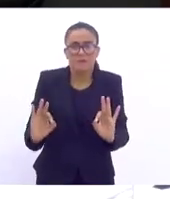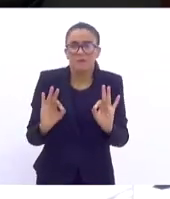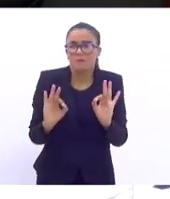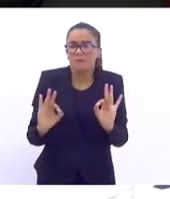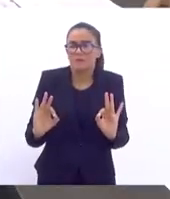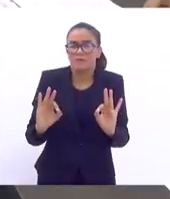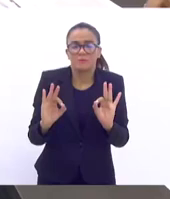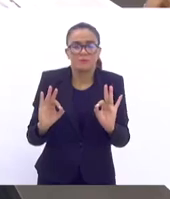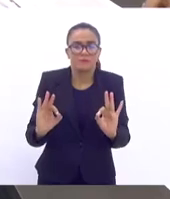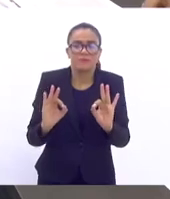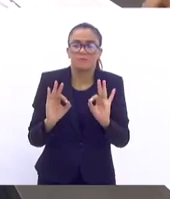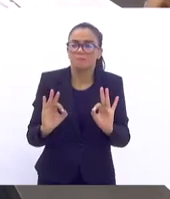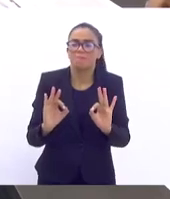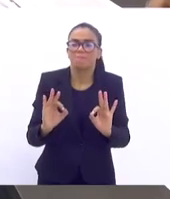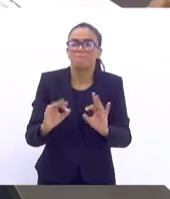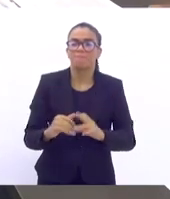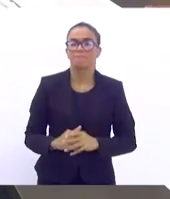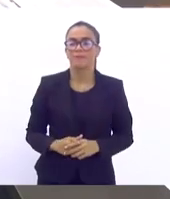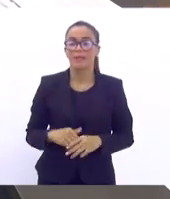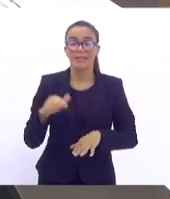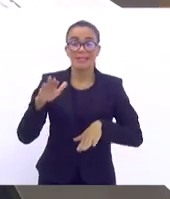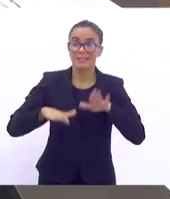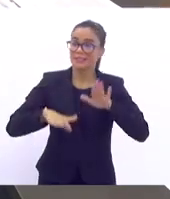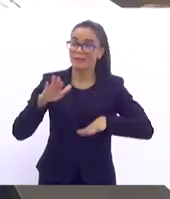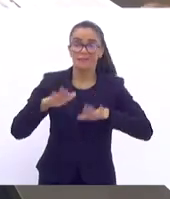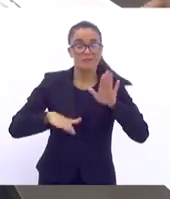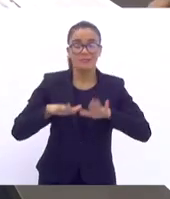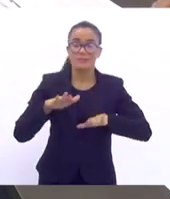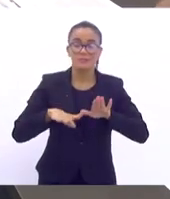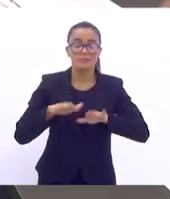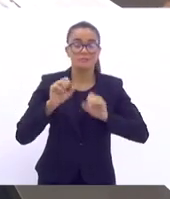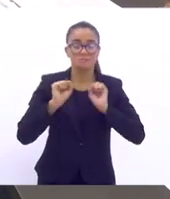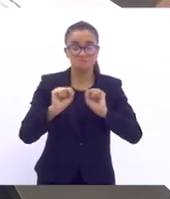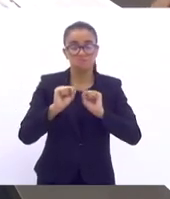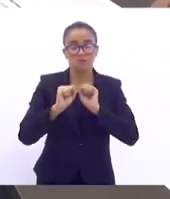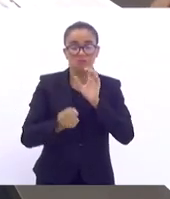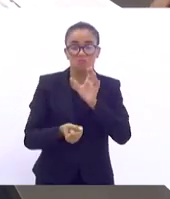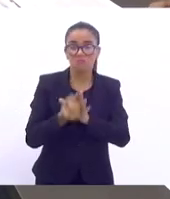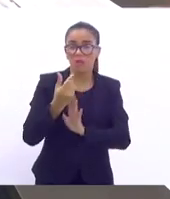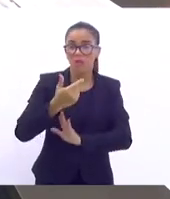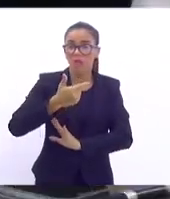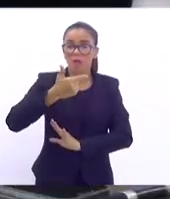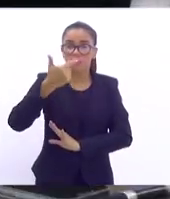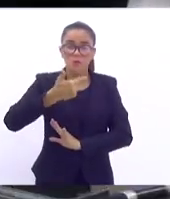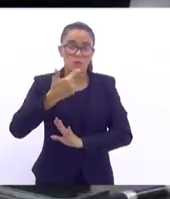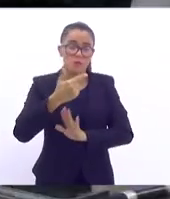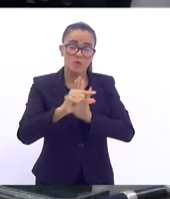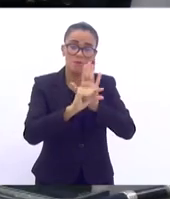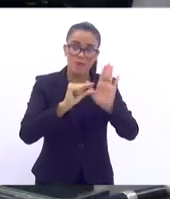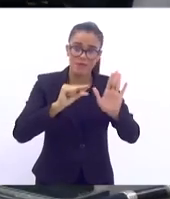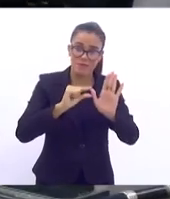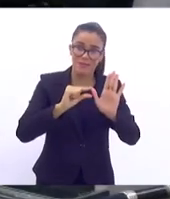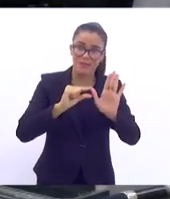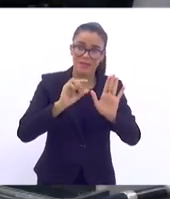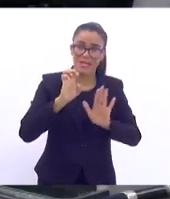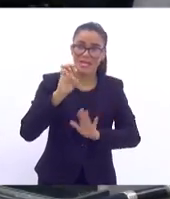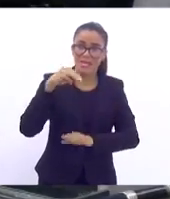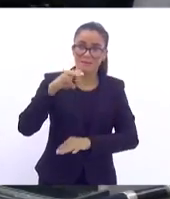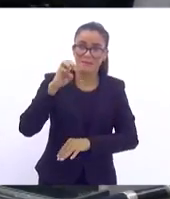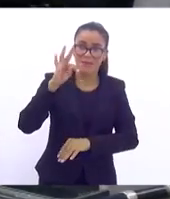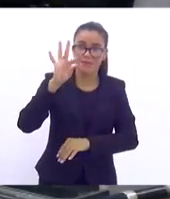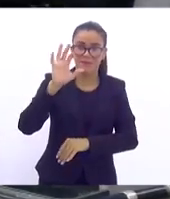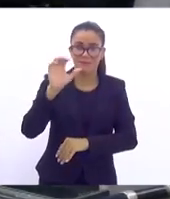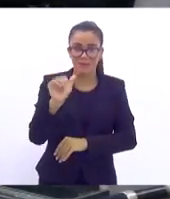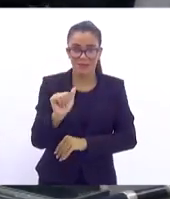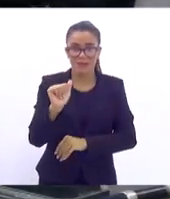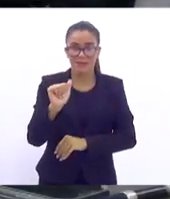talvez a gente pode fazer uma como tem a emenda número um que faz uma alteração a gente pode